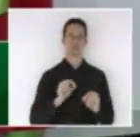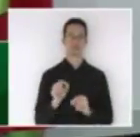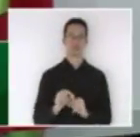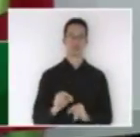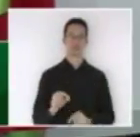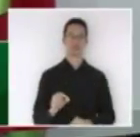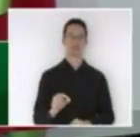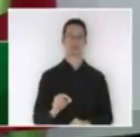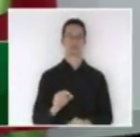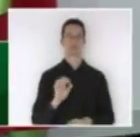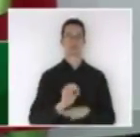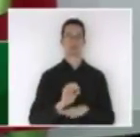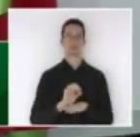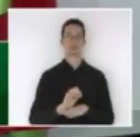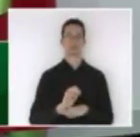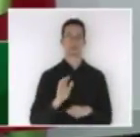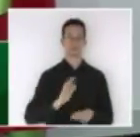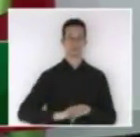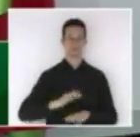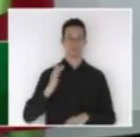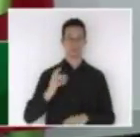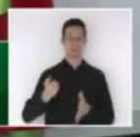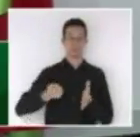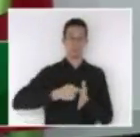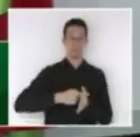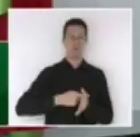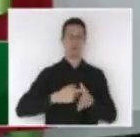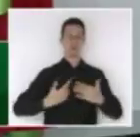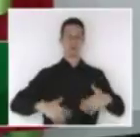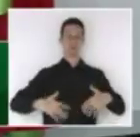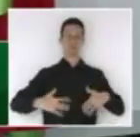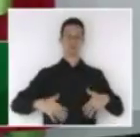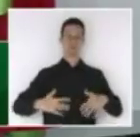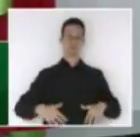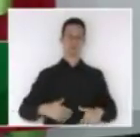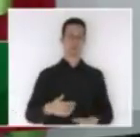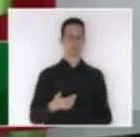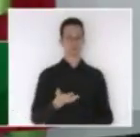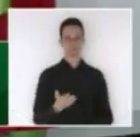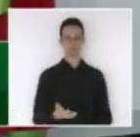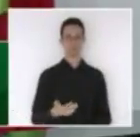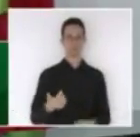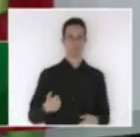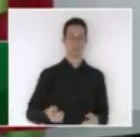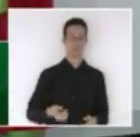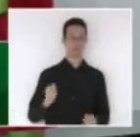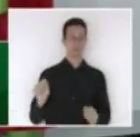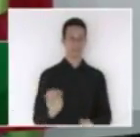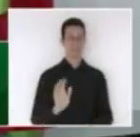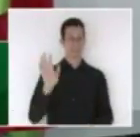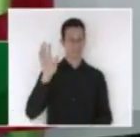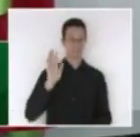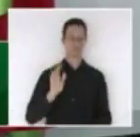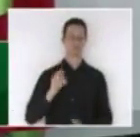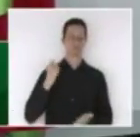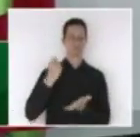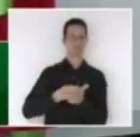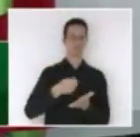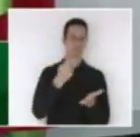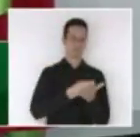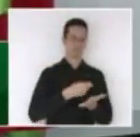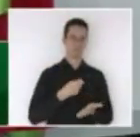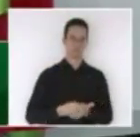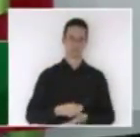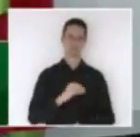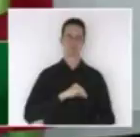mais inchado, portanto, mais caro para que o cidadão catarinense possa manter. E aí falta